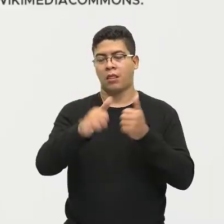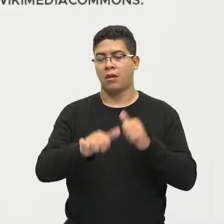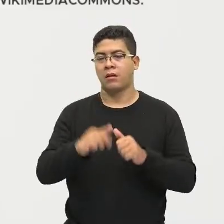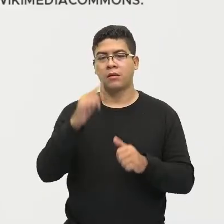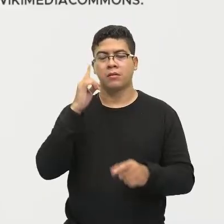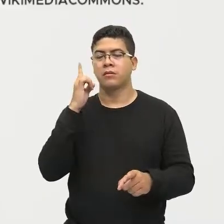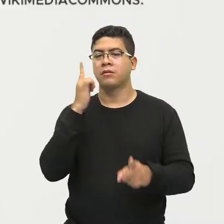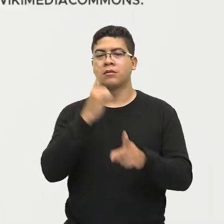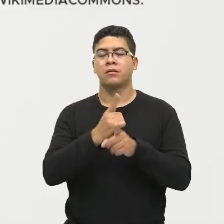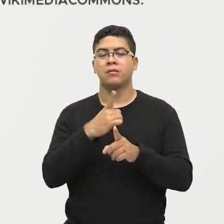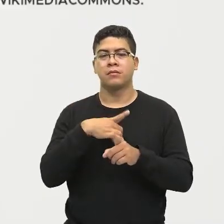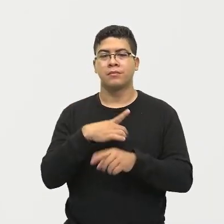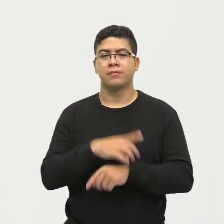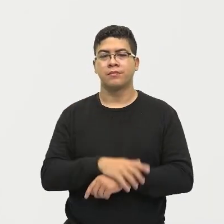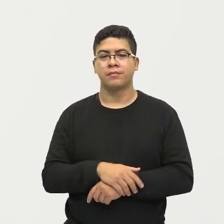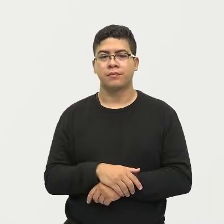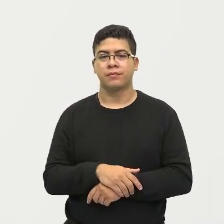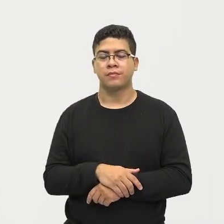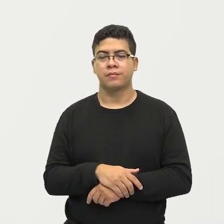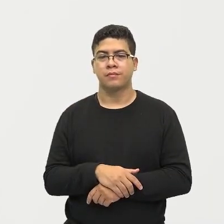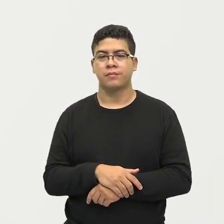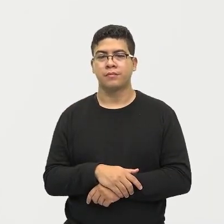né, nele